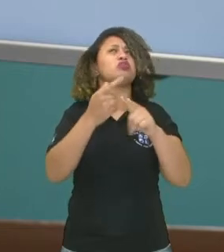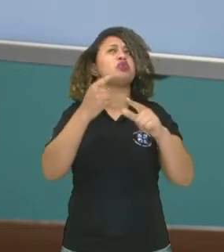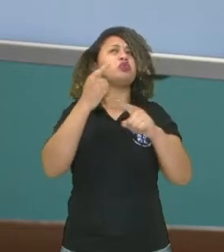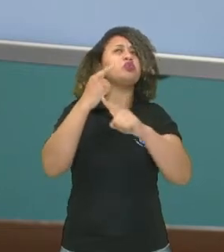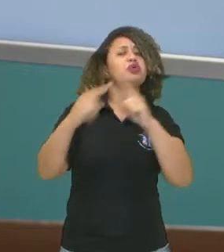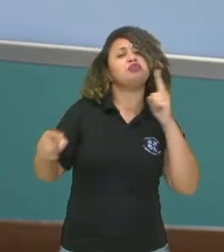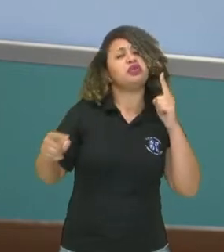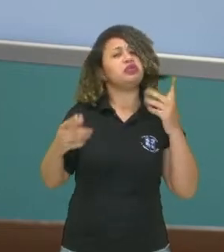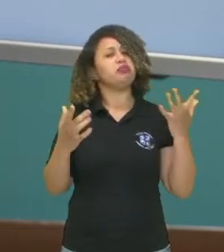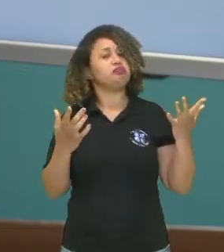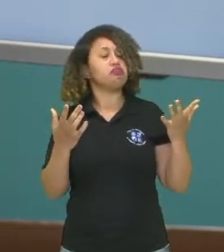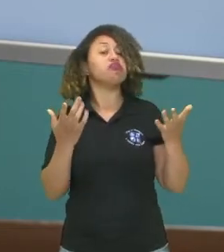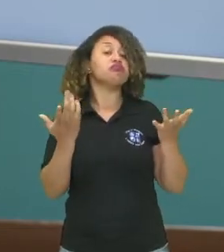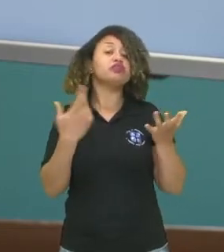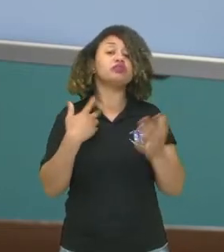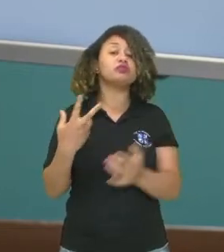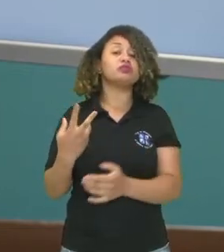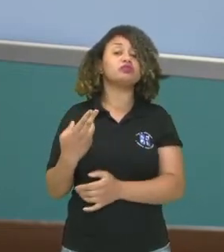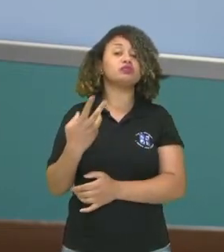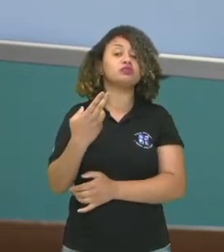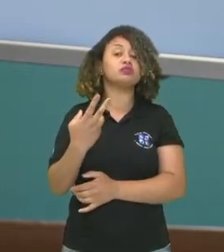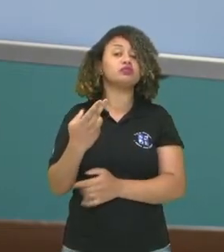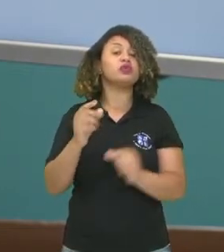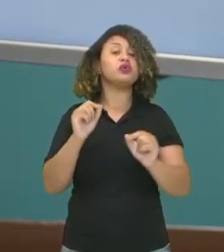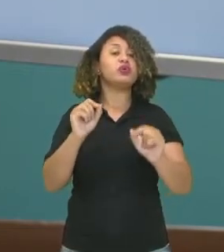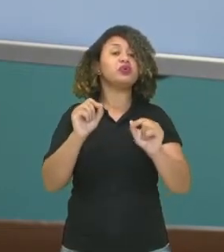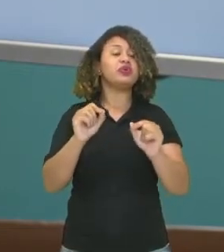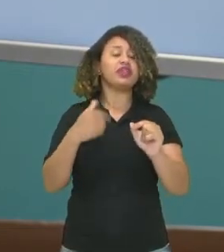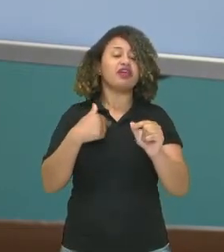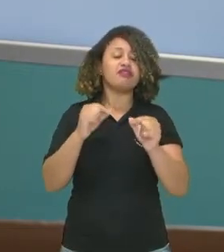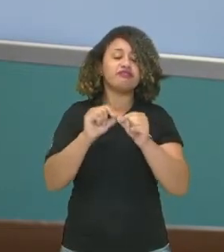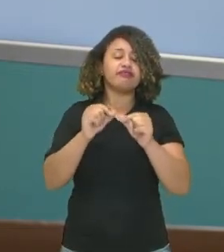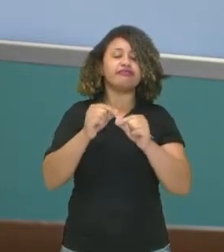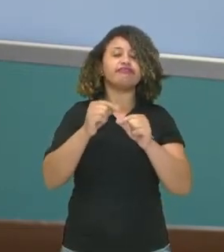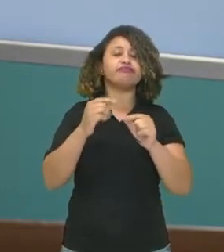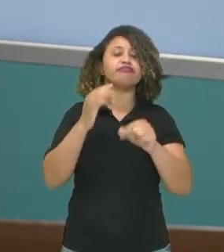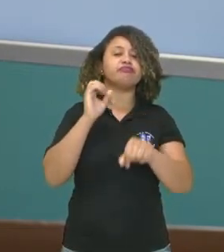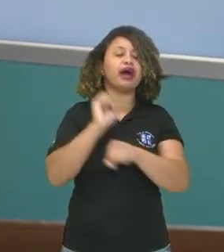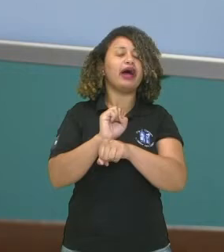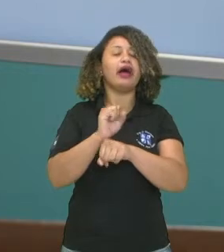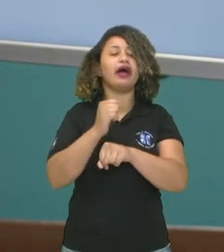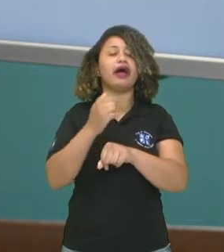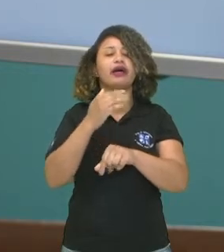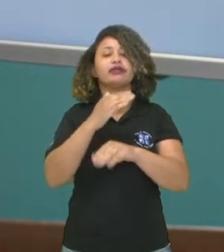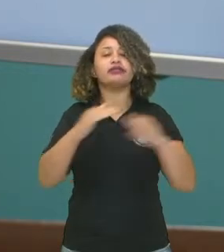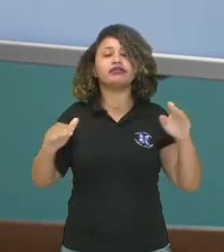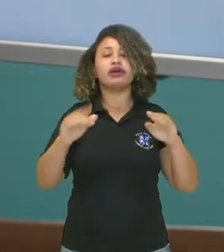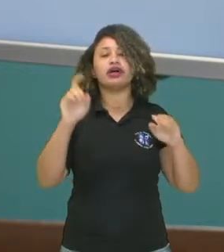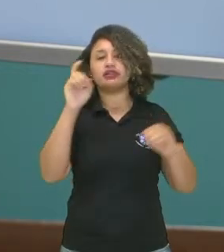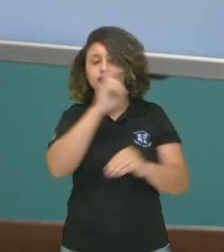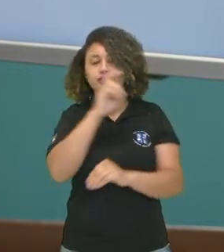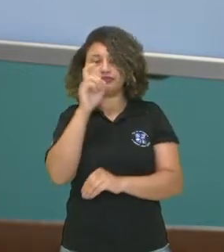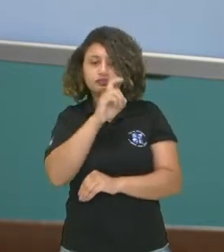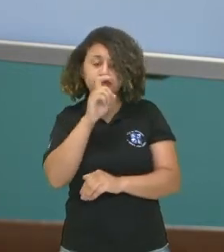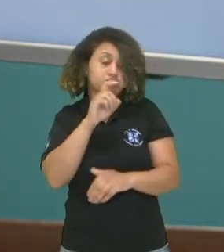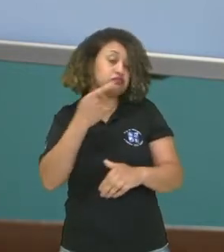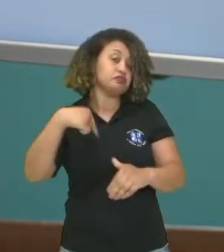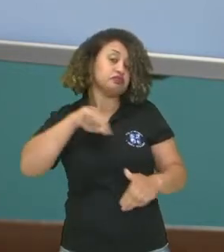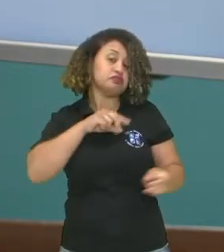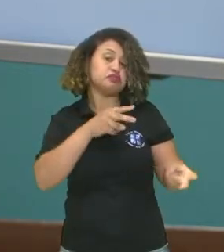contrário. Então, a tesoura está acabando, cortando a mentira. É o que nós conseguimos